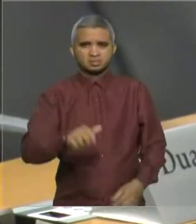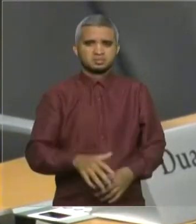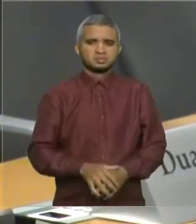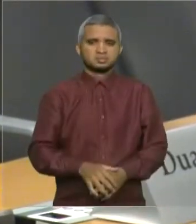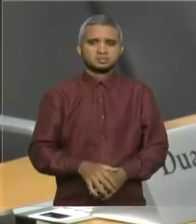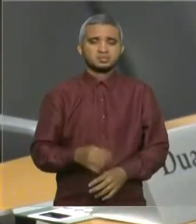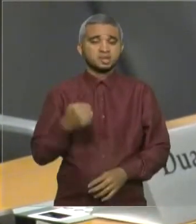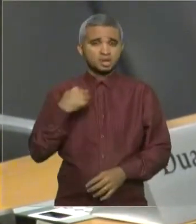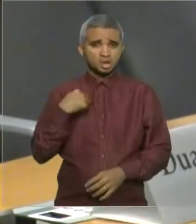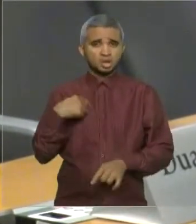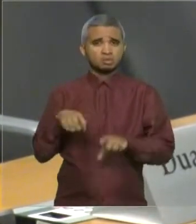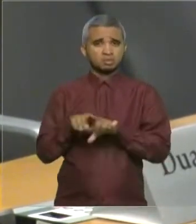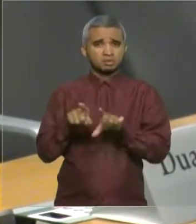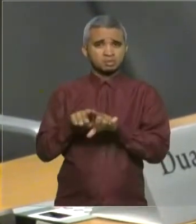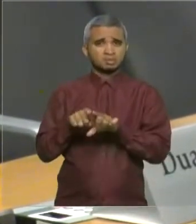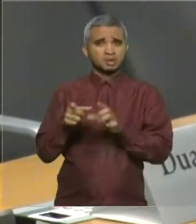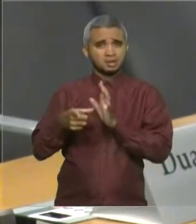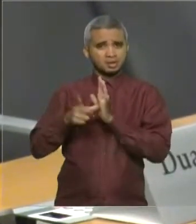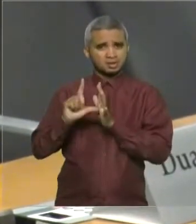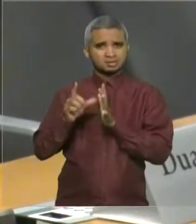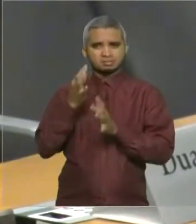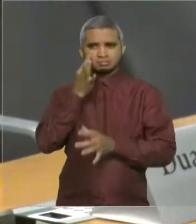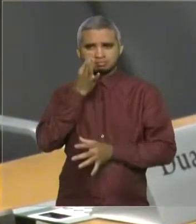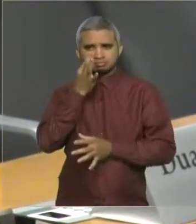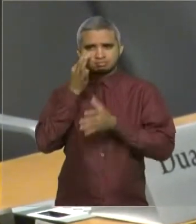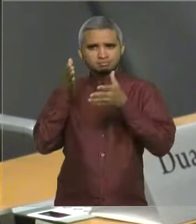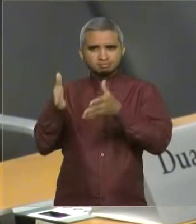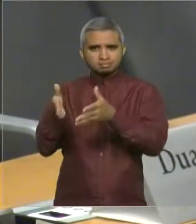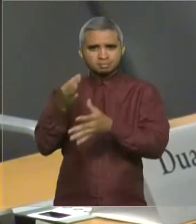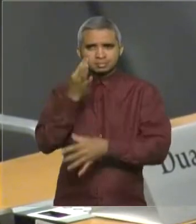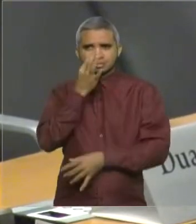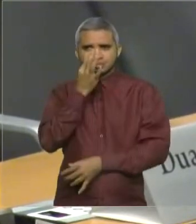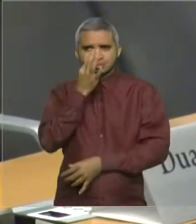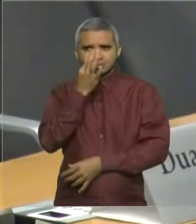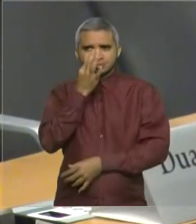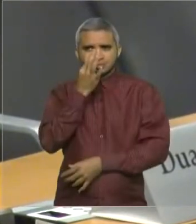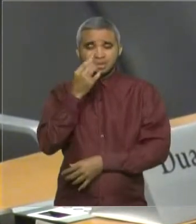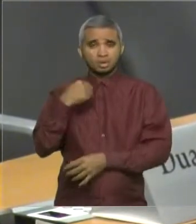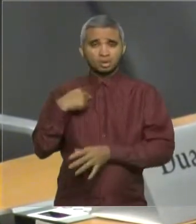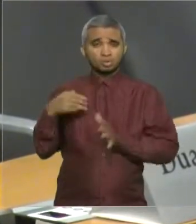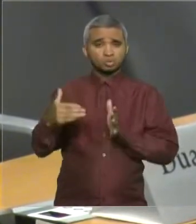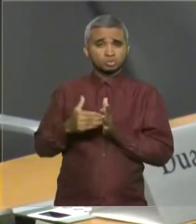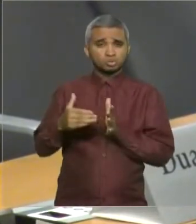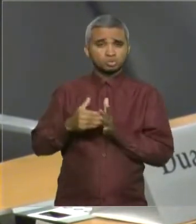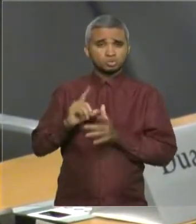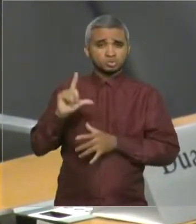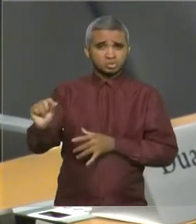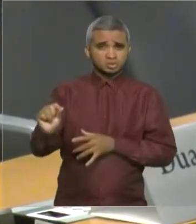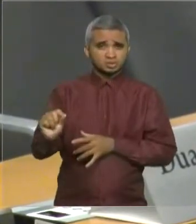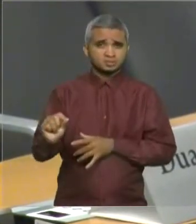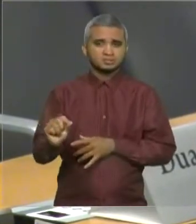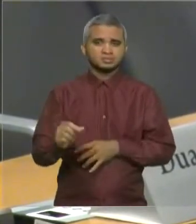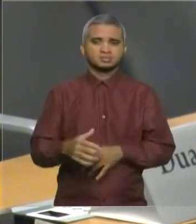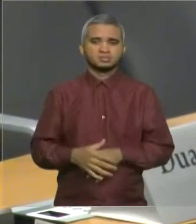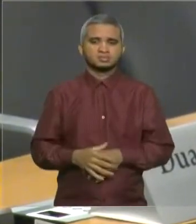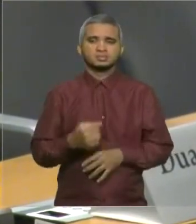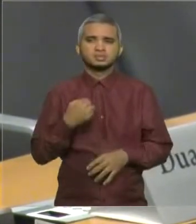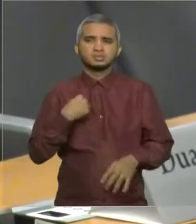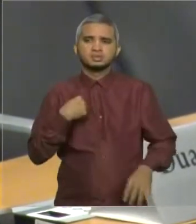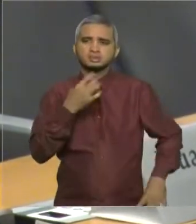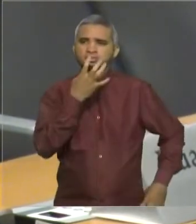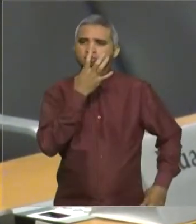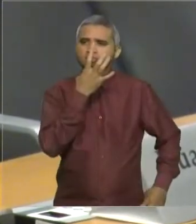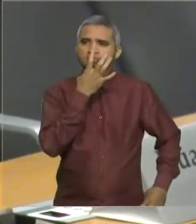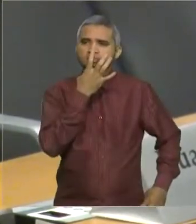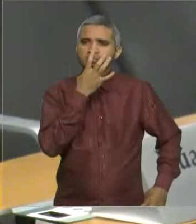inauguração, e me chamou a atenção o Carlos Lula sabendo até onde